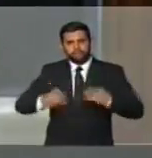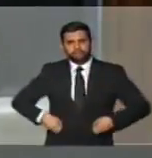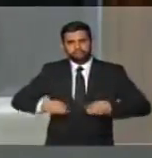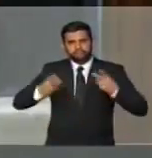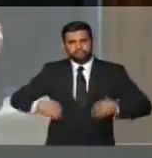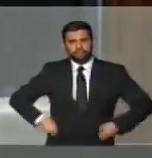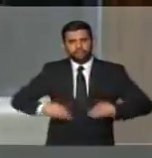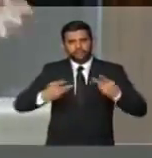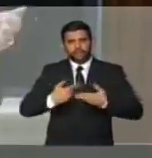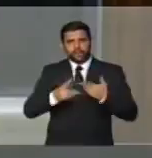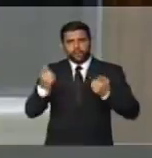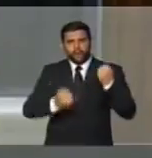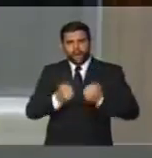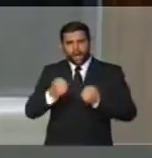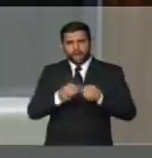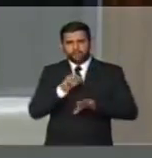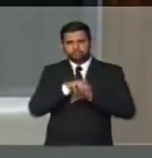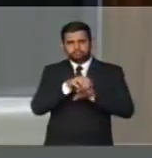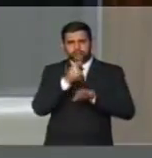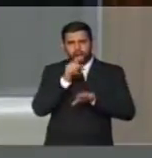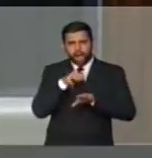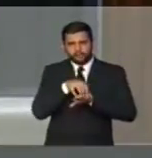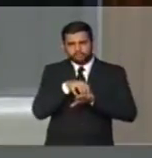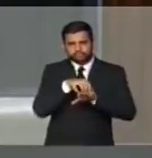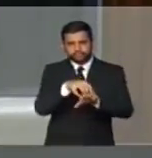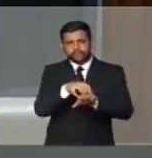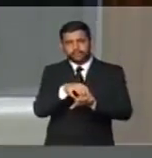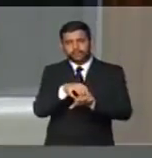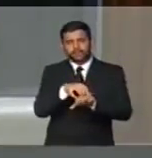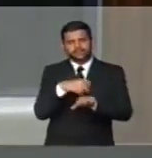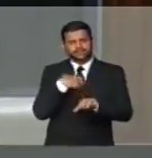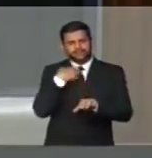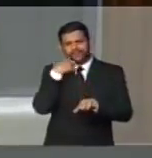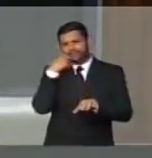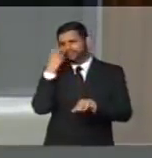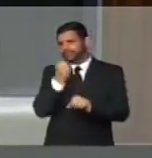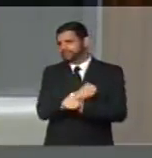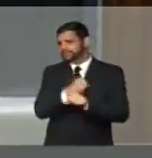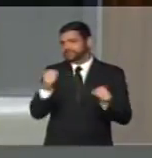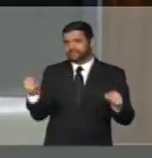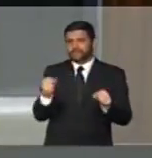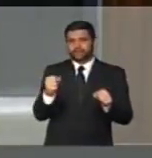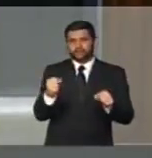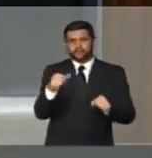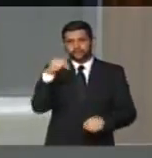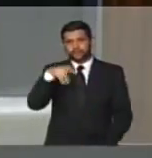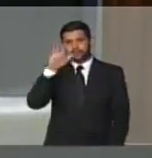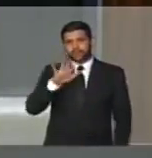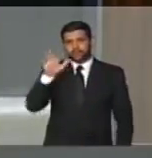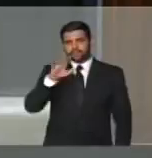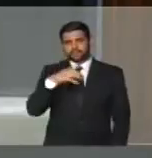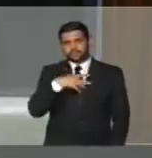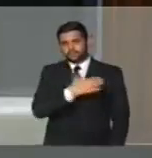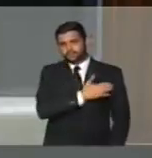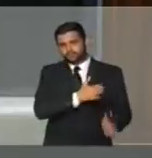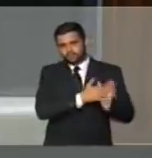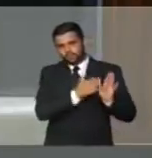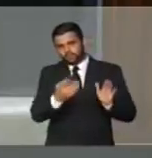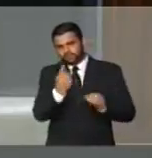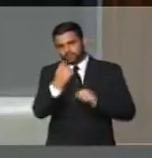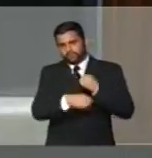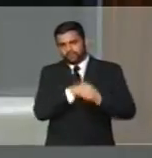gastar dinheiro com carros-pipa. Isso é uma vergonha. O que se gasta com carro-pipa no Nordeste durante um